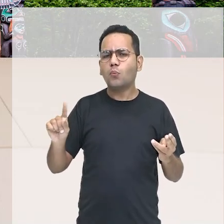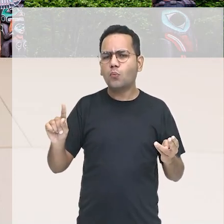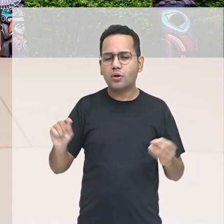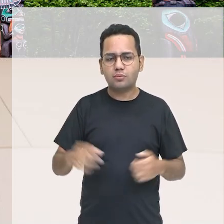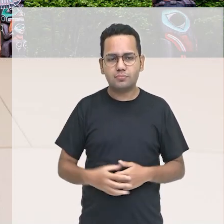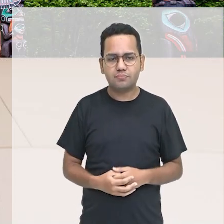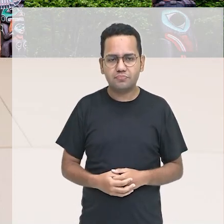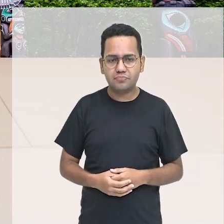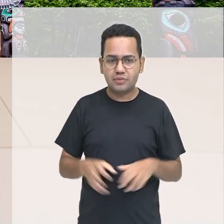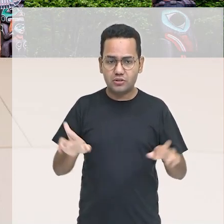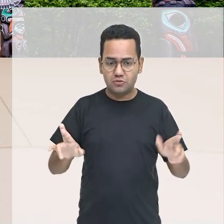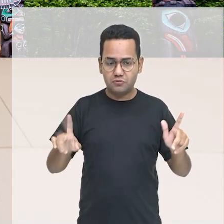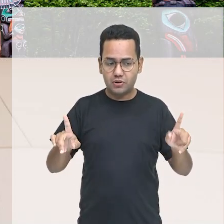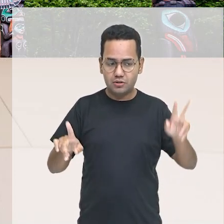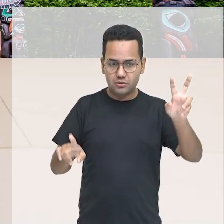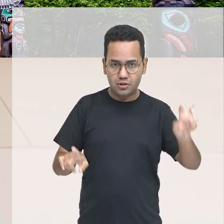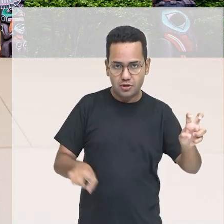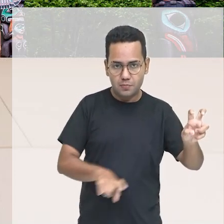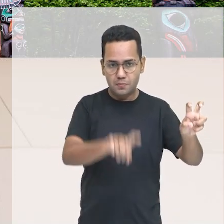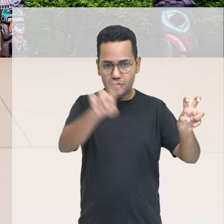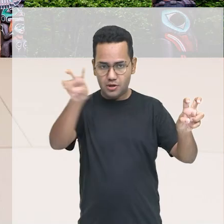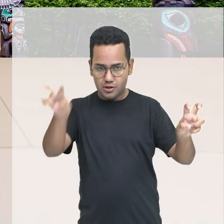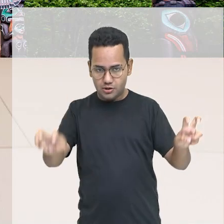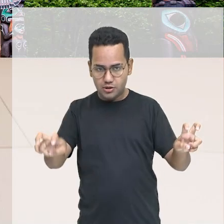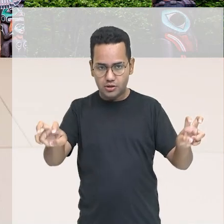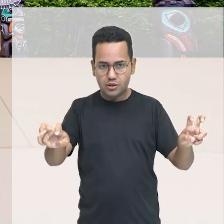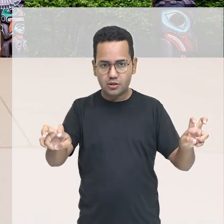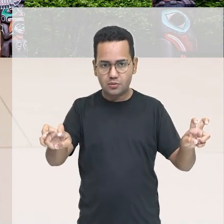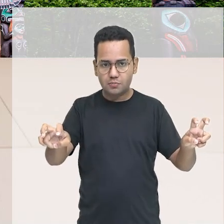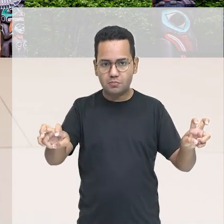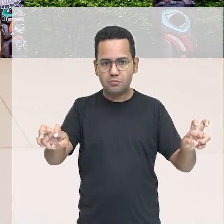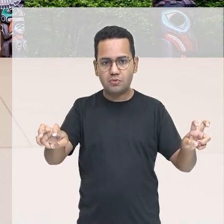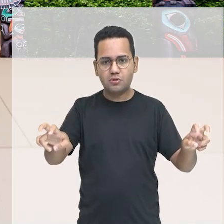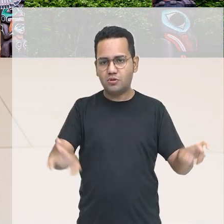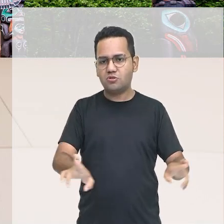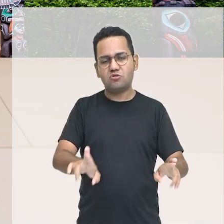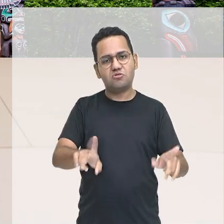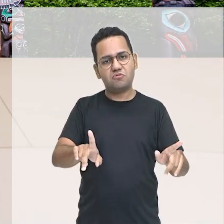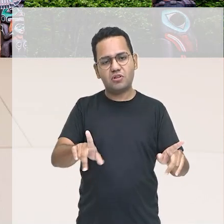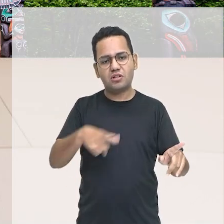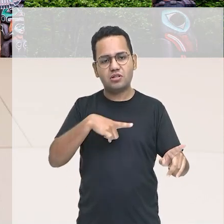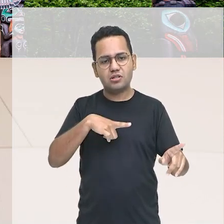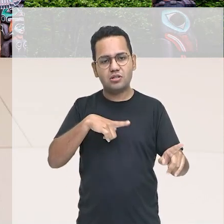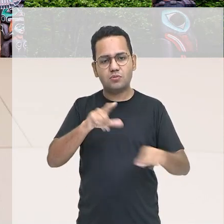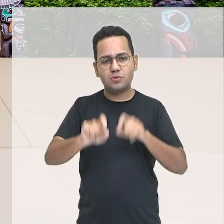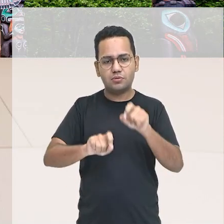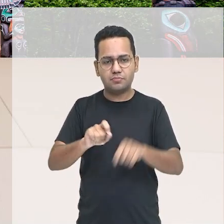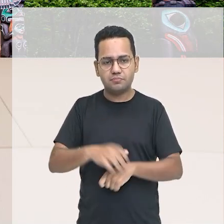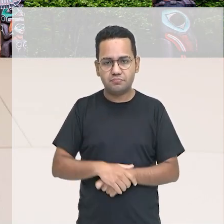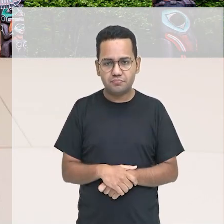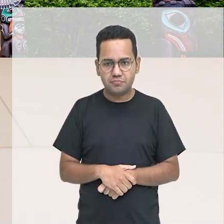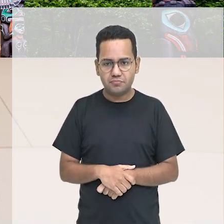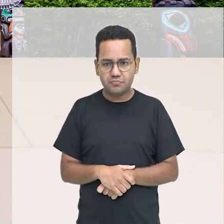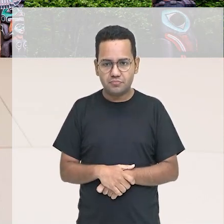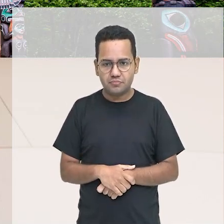entre sagrado e profano não é da mesma ordem que a distinção